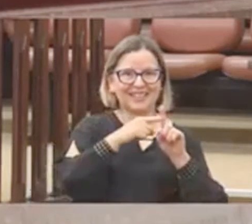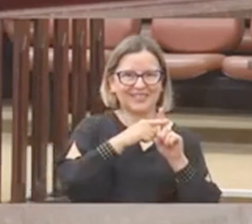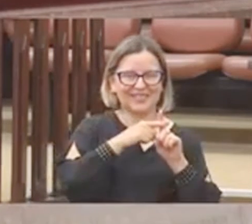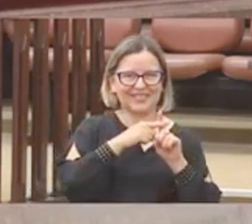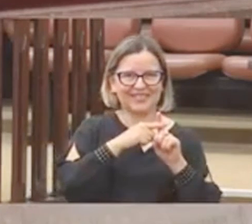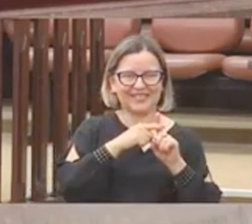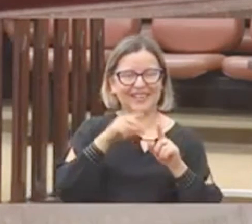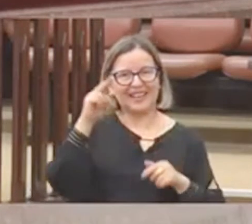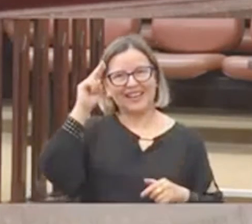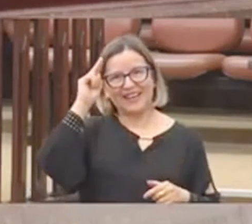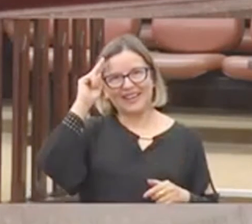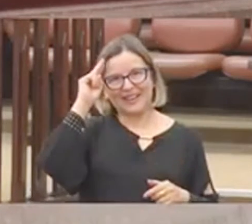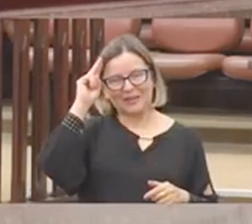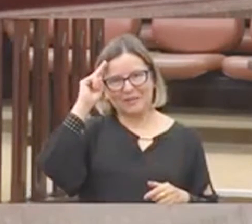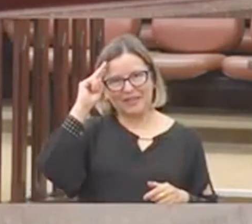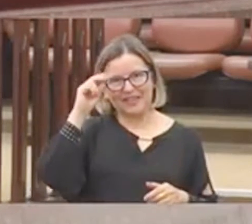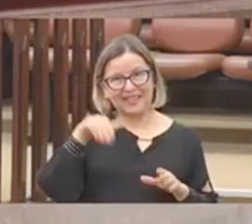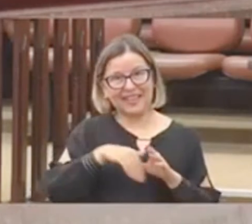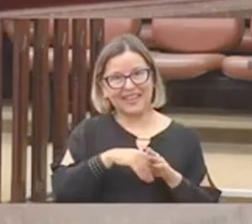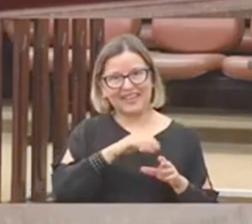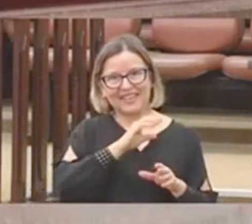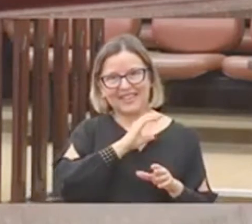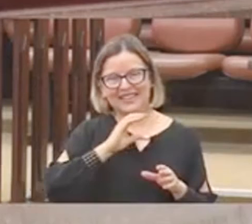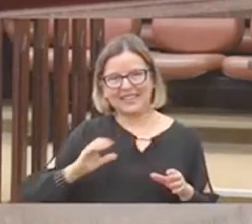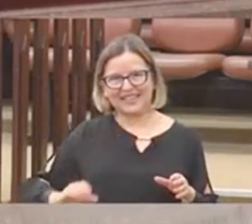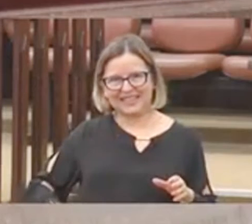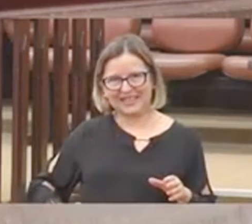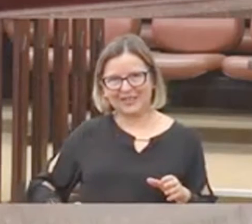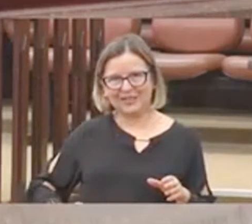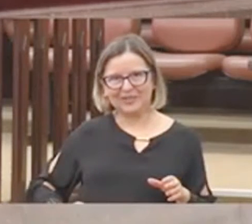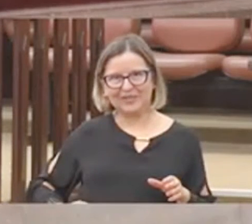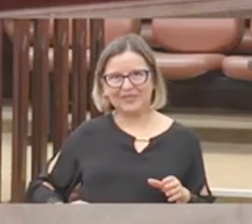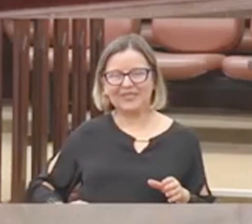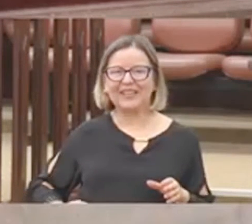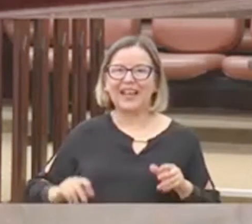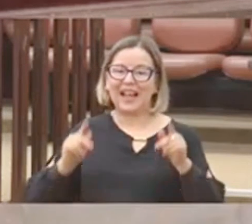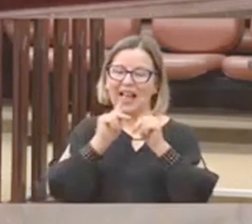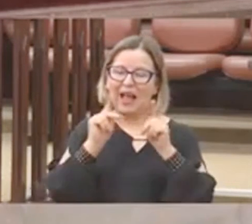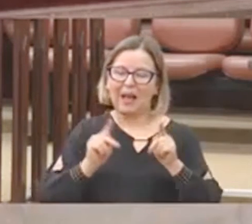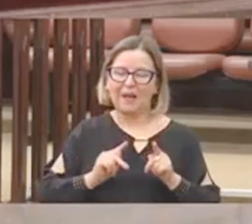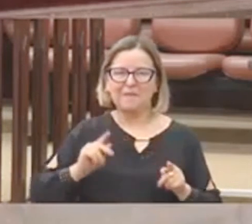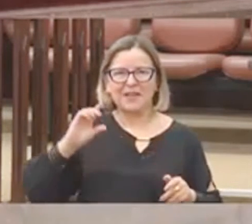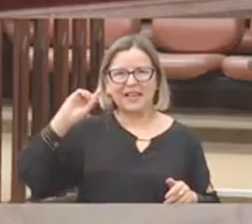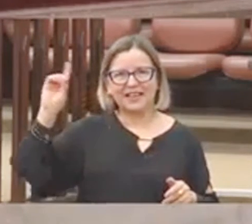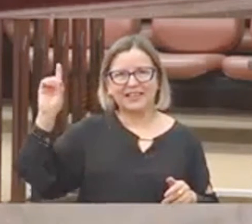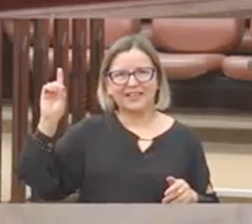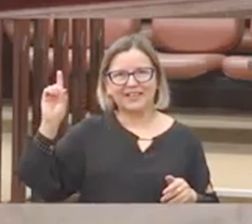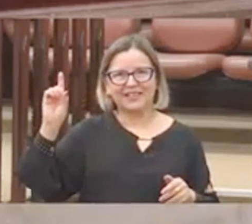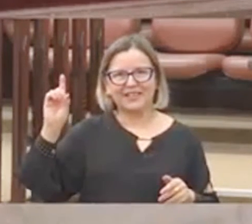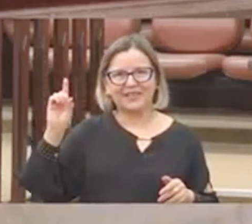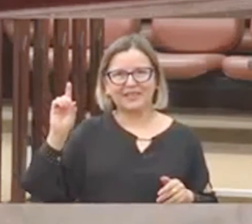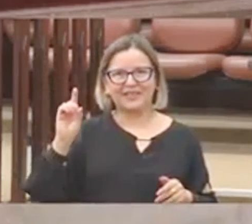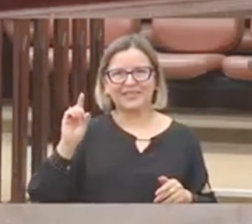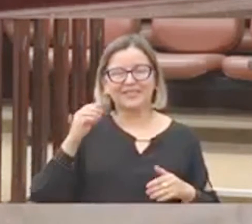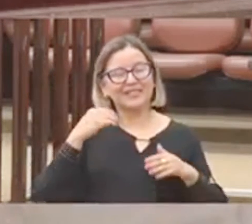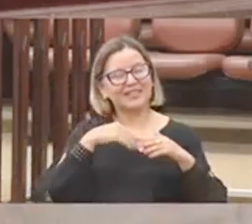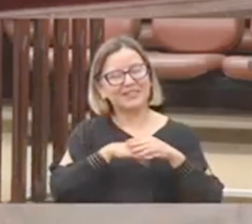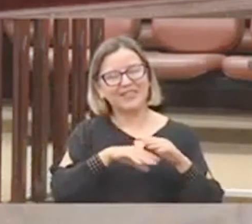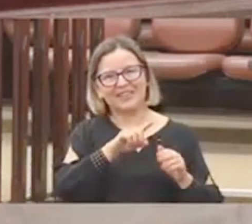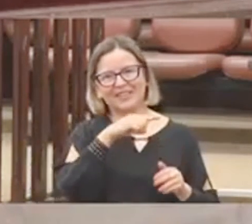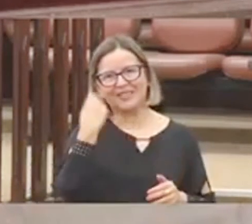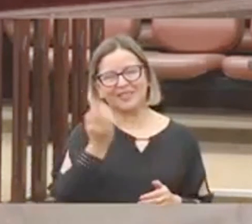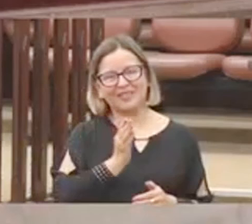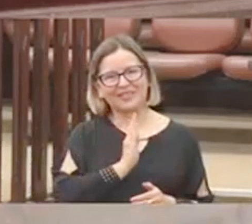a paz de Deus guarda nosso coração e nossa mente, fazendo-nos considerar que